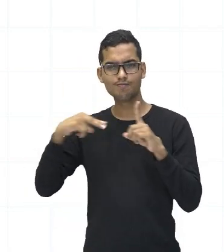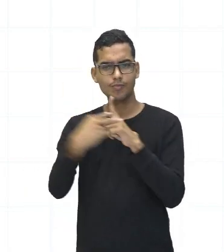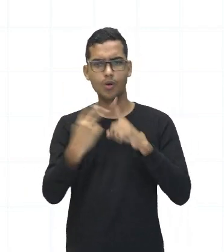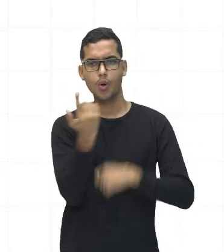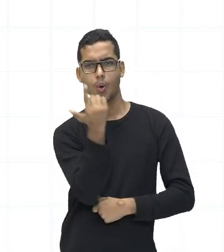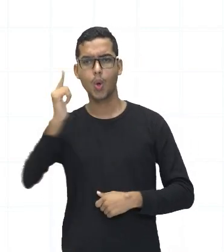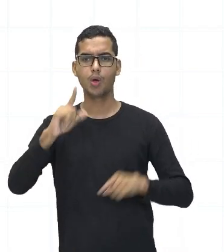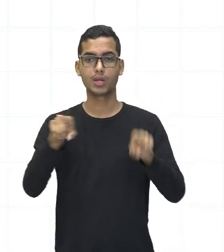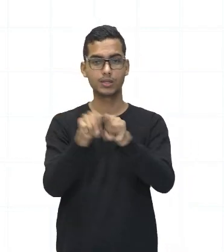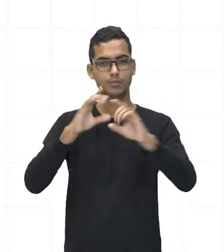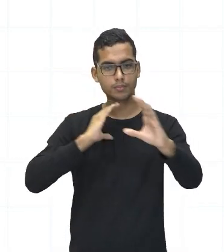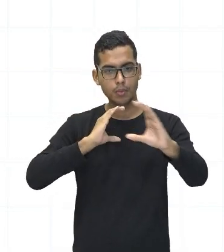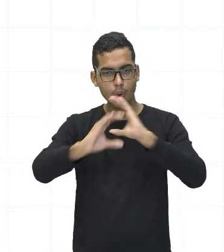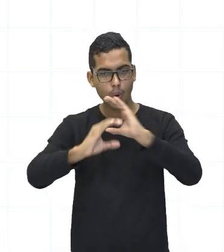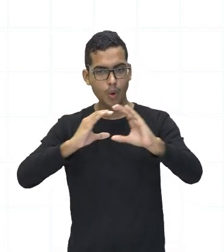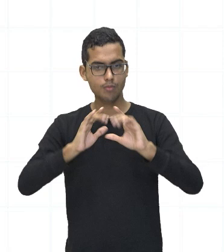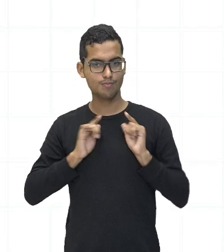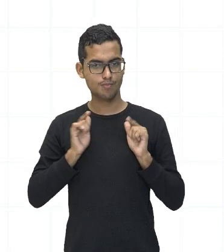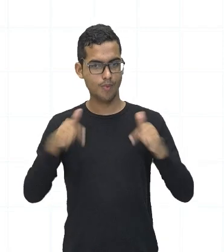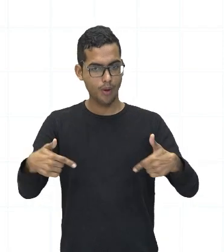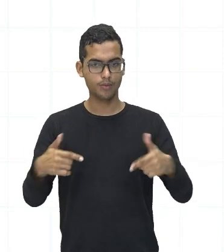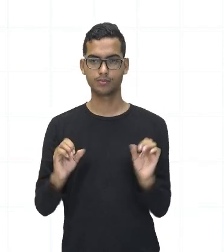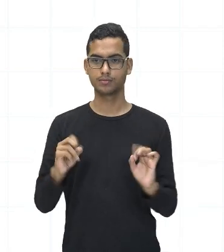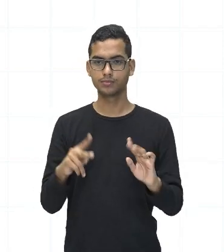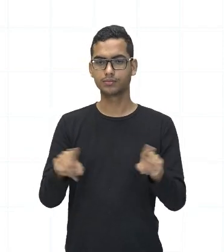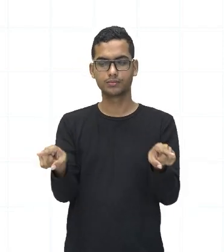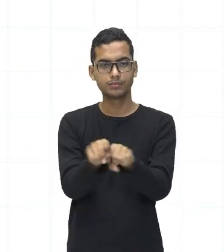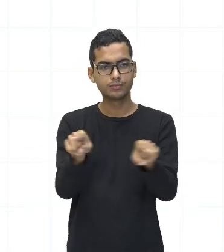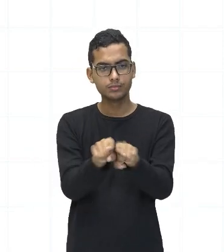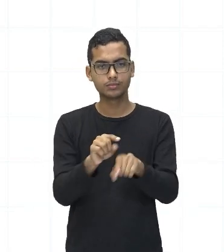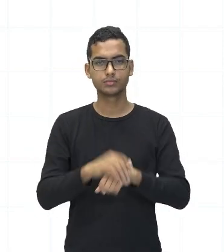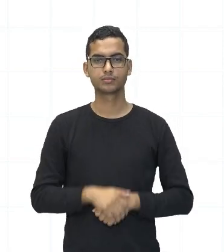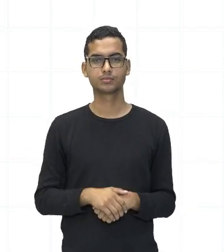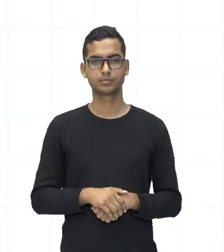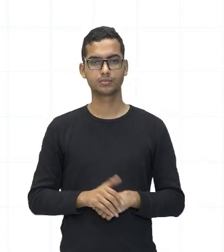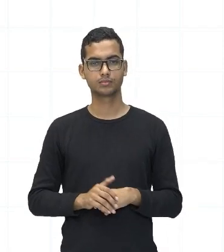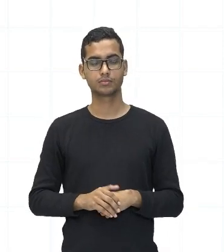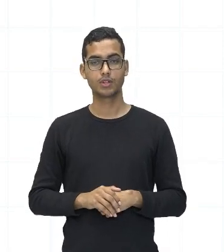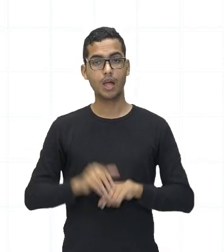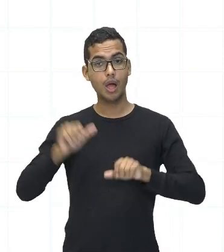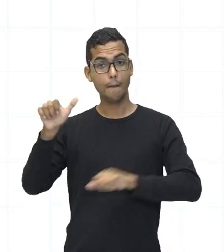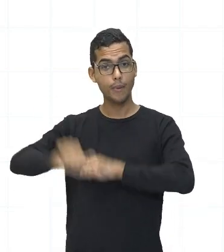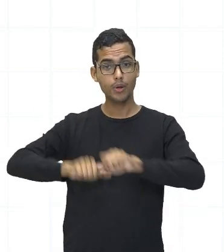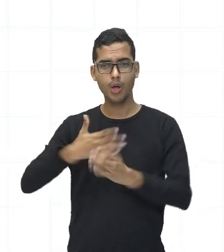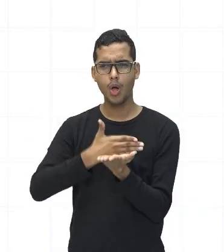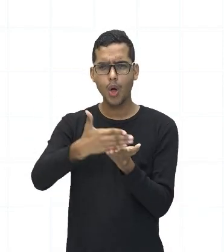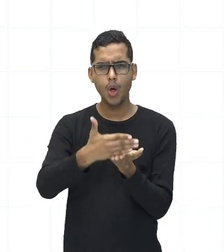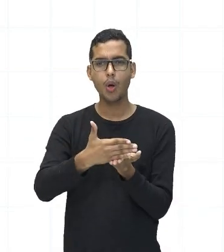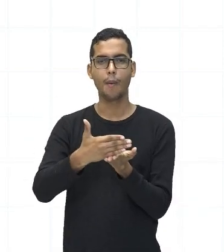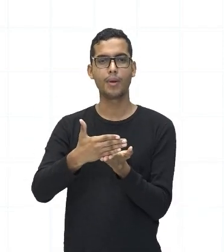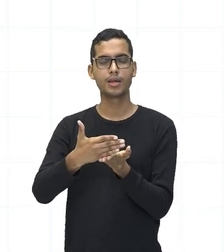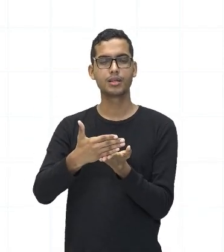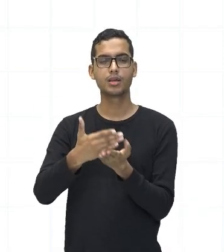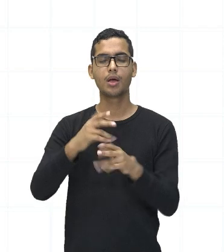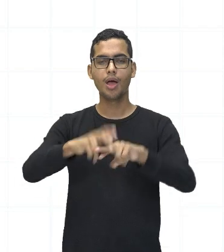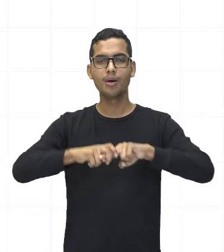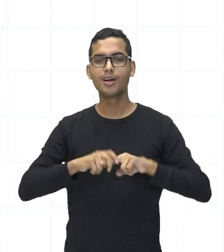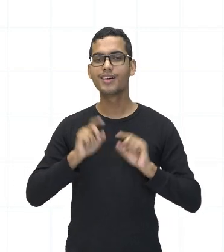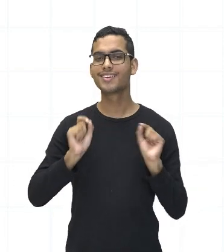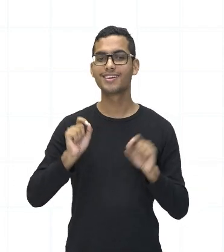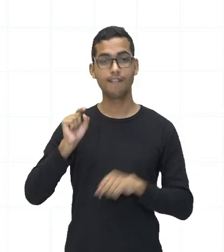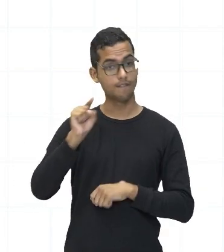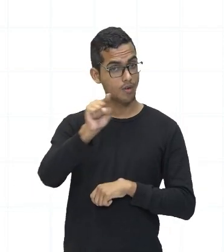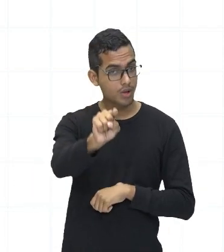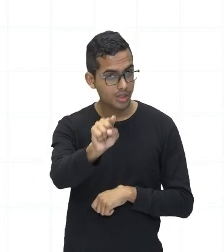de comunicação, não é? E abaixo, né, a mudança começa por você. E aí mais